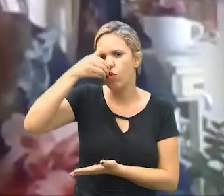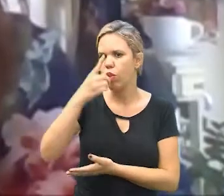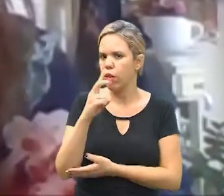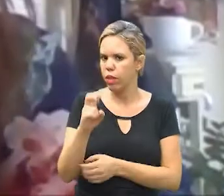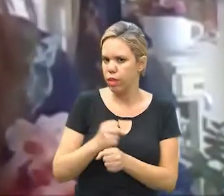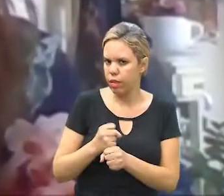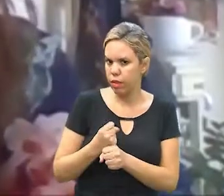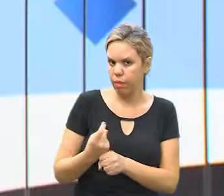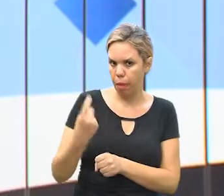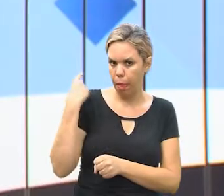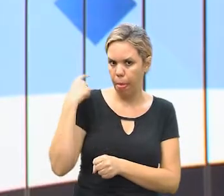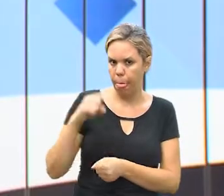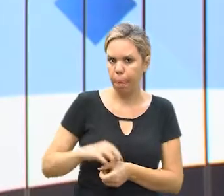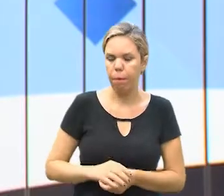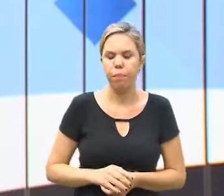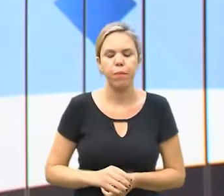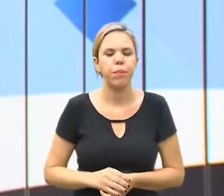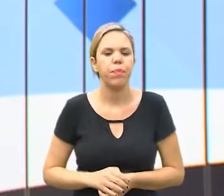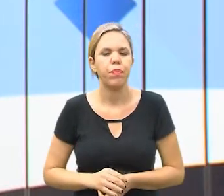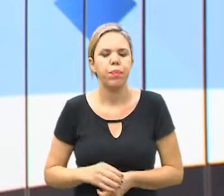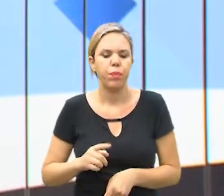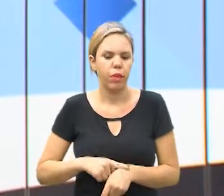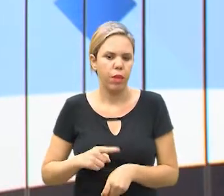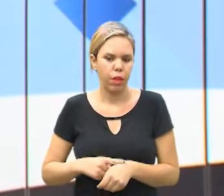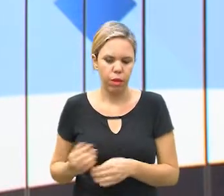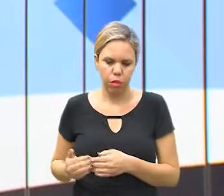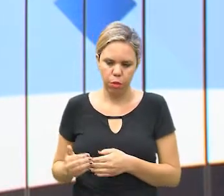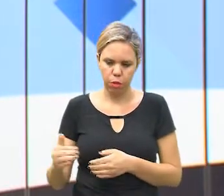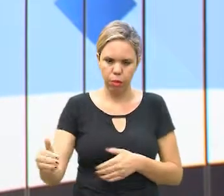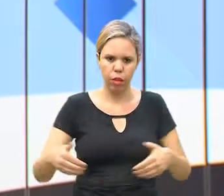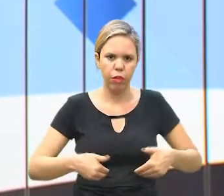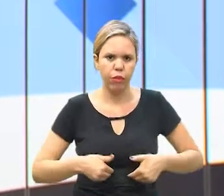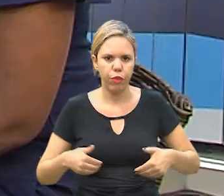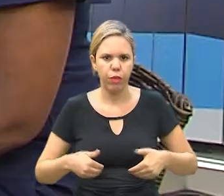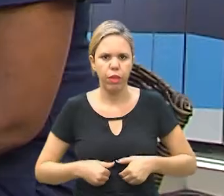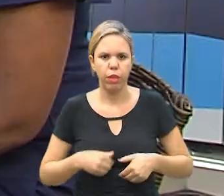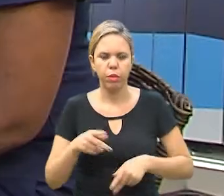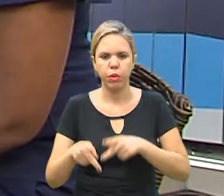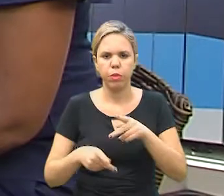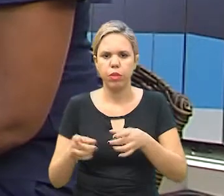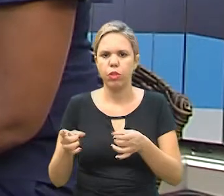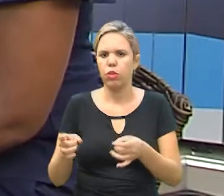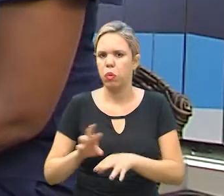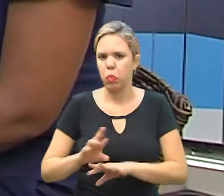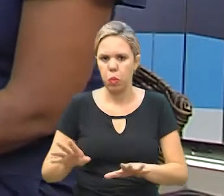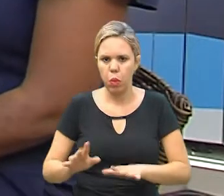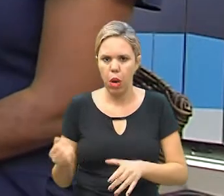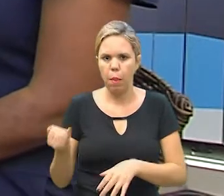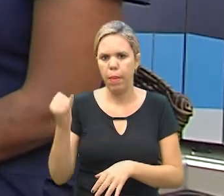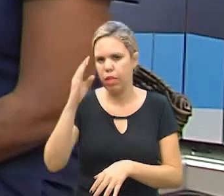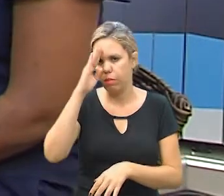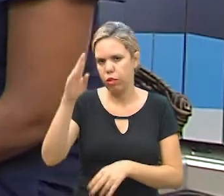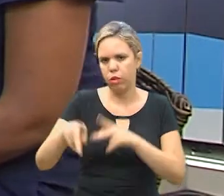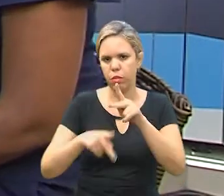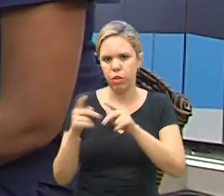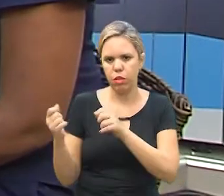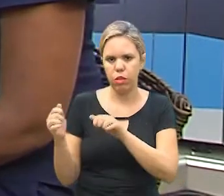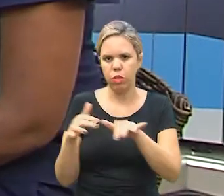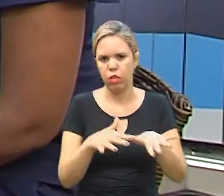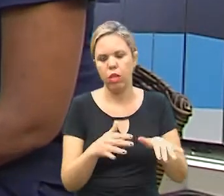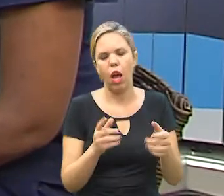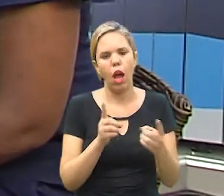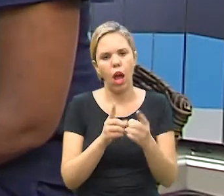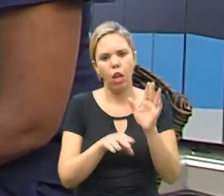15 anos atrás. Com o tempo, a fome deixou de ser a grande necessidade daquela população que a